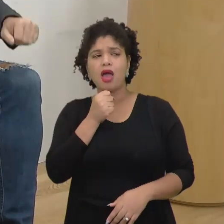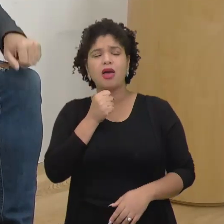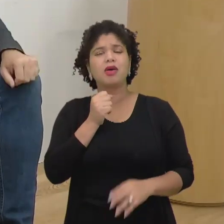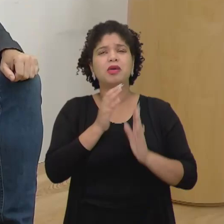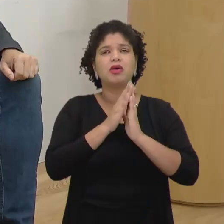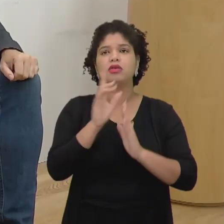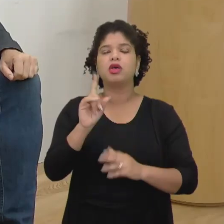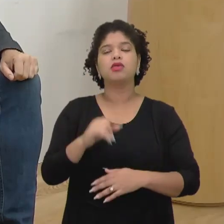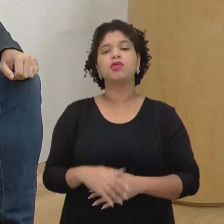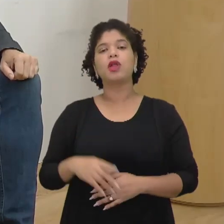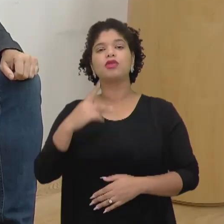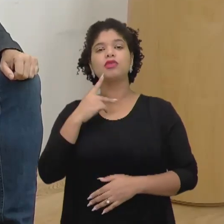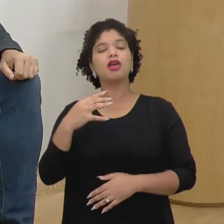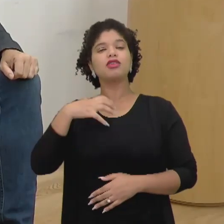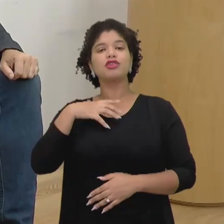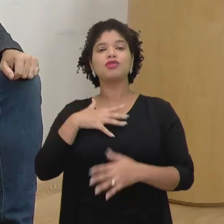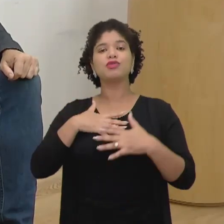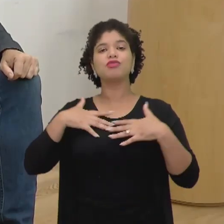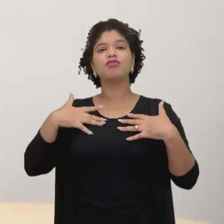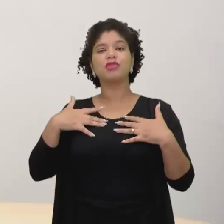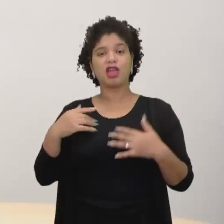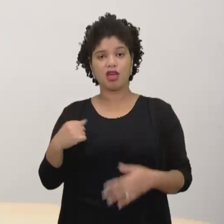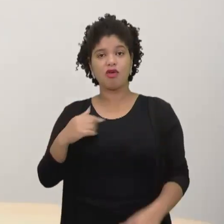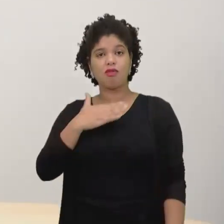a fazer um discurso dizendo que ele está orgulhoso em dar a vida dele.